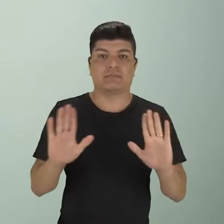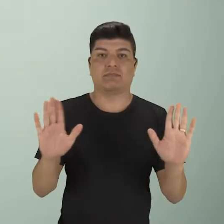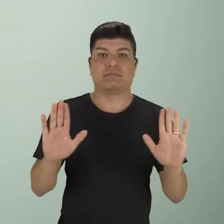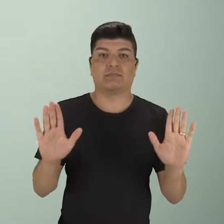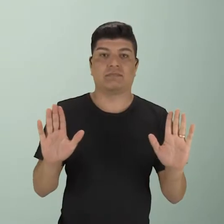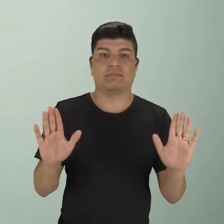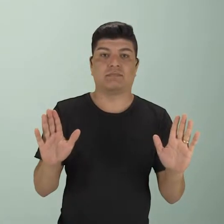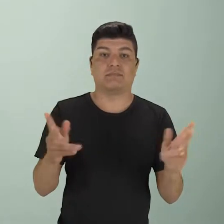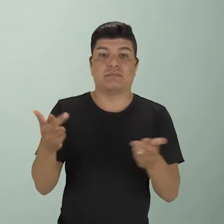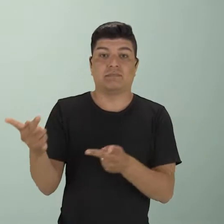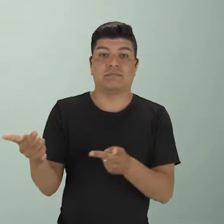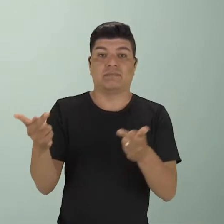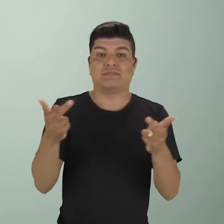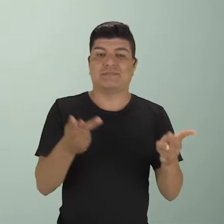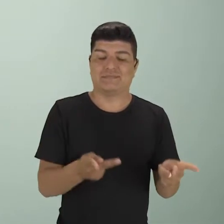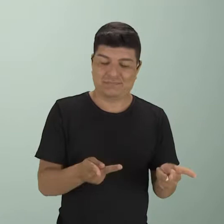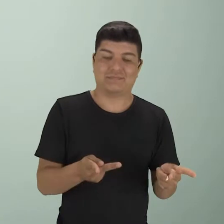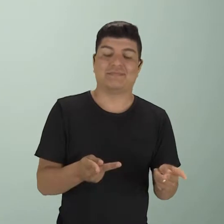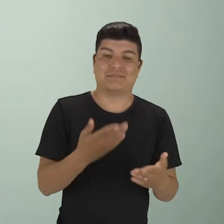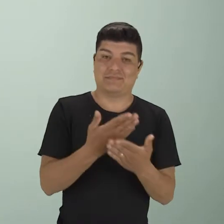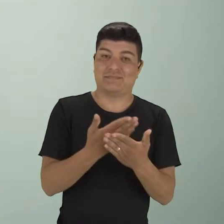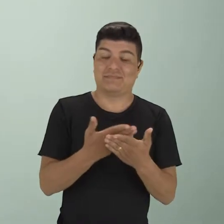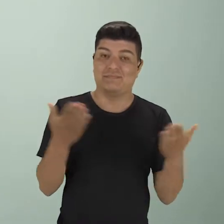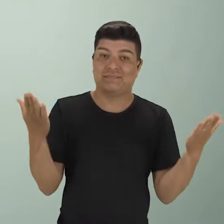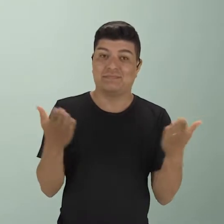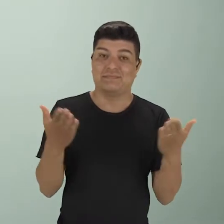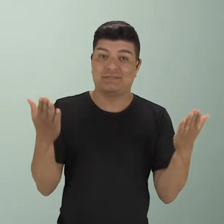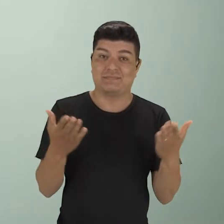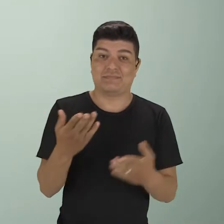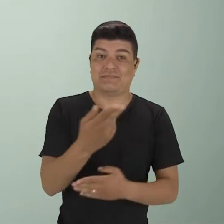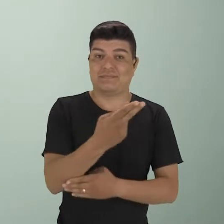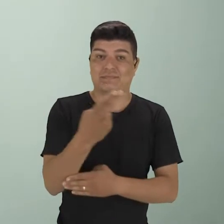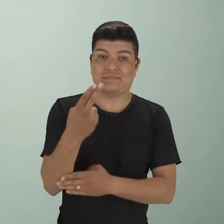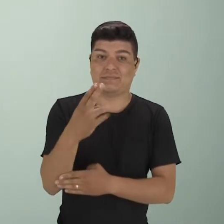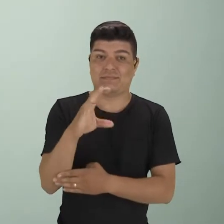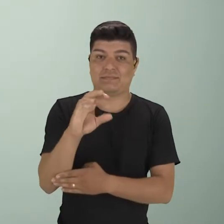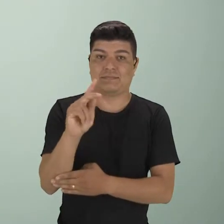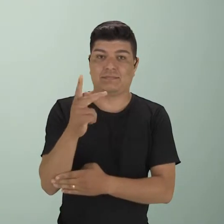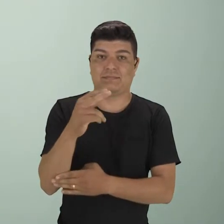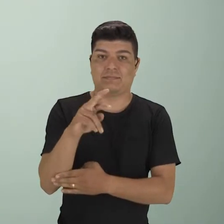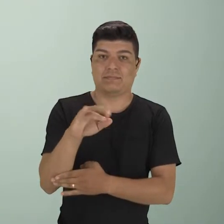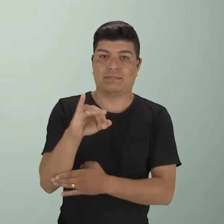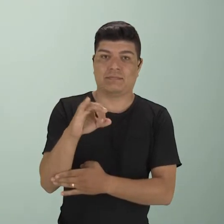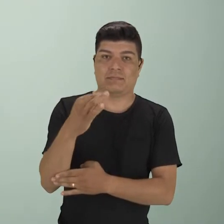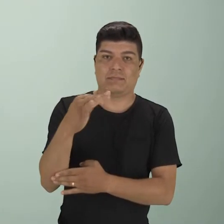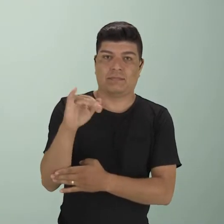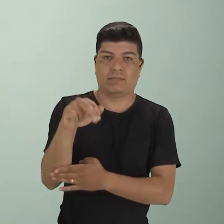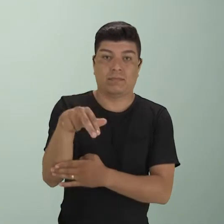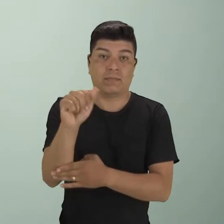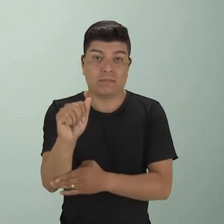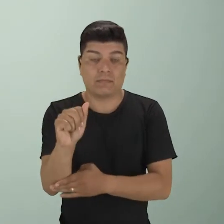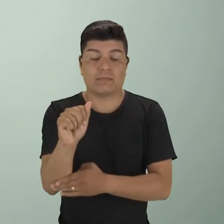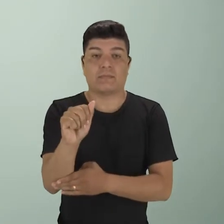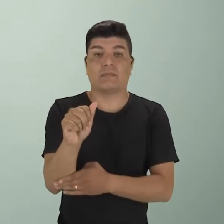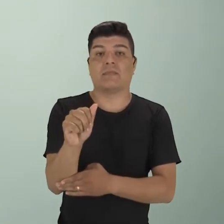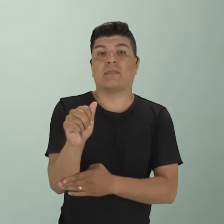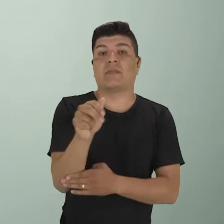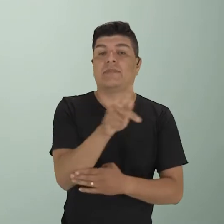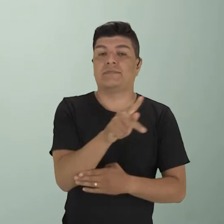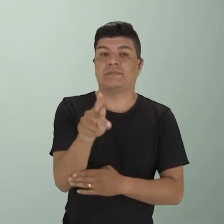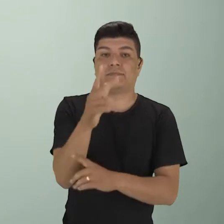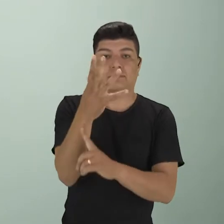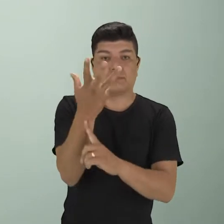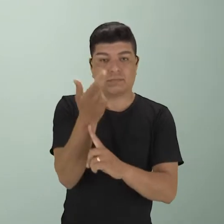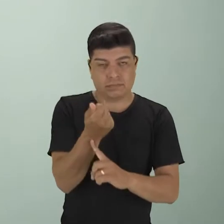Olá, seja muito bem-vindo à nossa aula de hoje. Me chamo Christian Moraes, sou professor de arte e a nossa aula de hoje